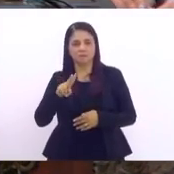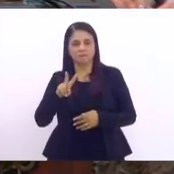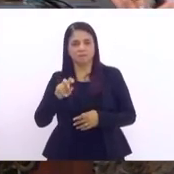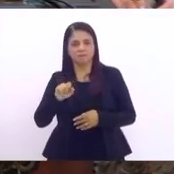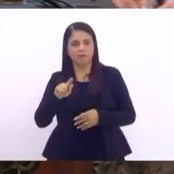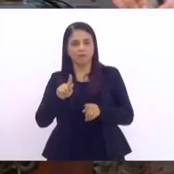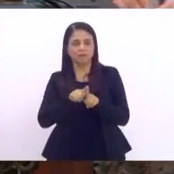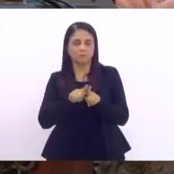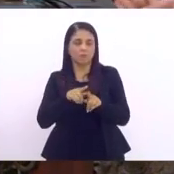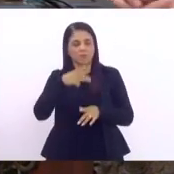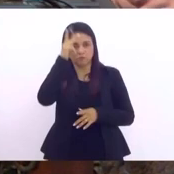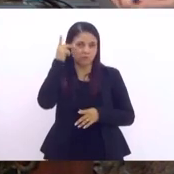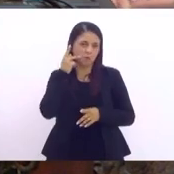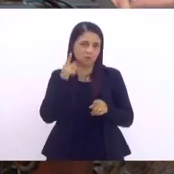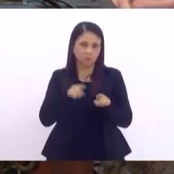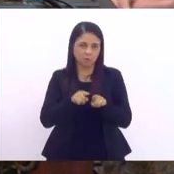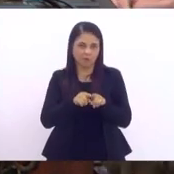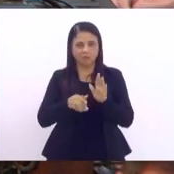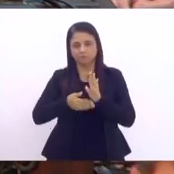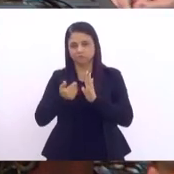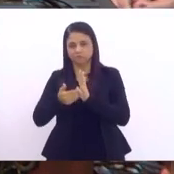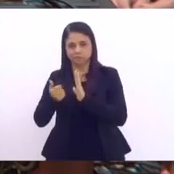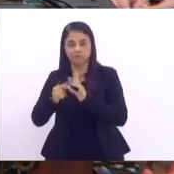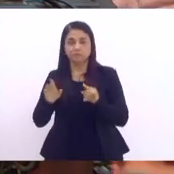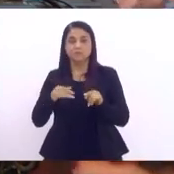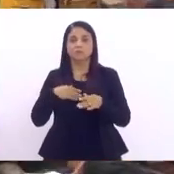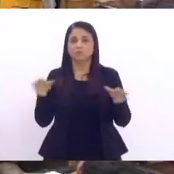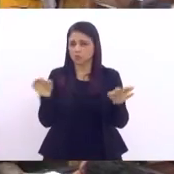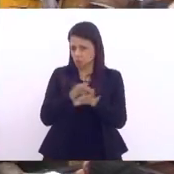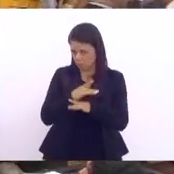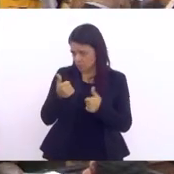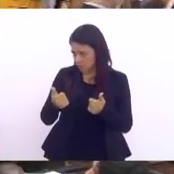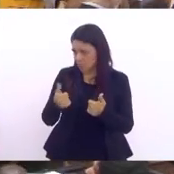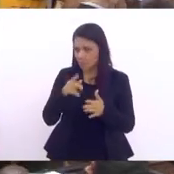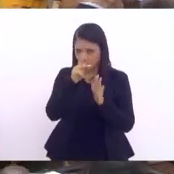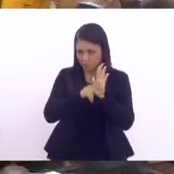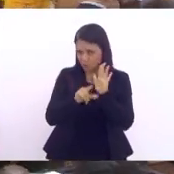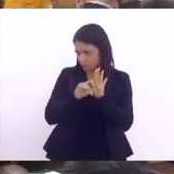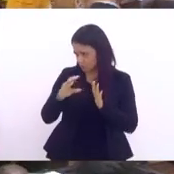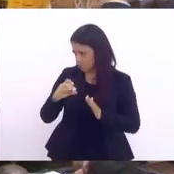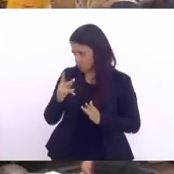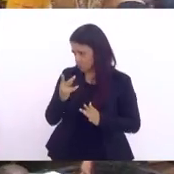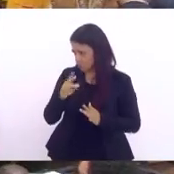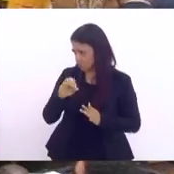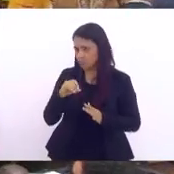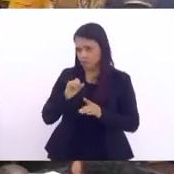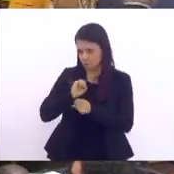Chico, deixa eu só concluir o projeto, já lhe dou a palavra, pode ser? Pode, você quer pode. Falar? Tá.